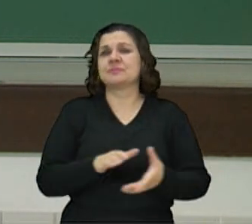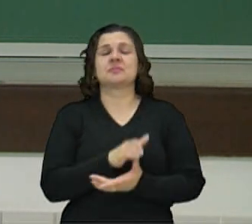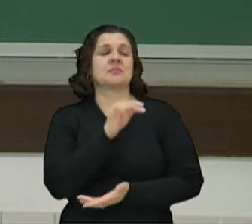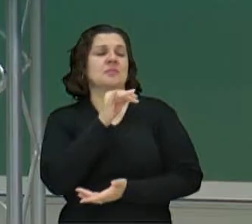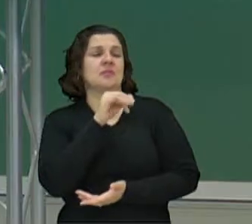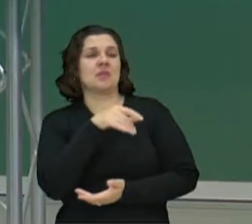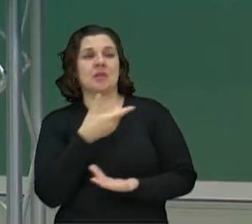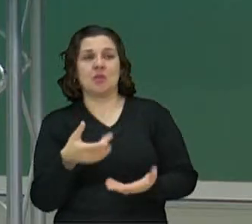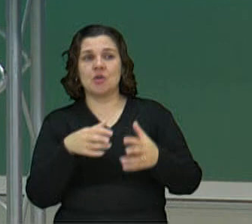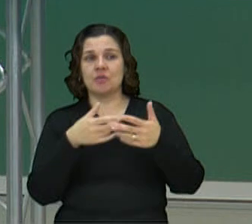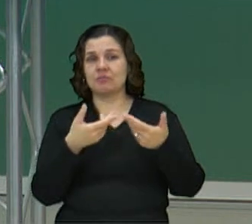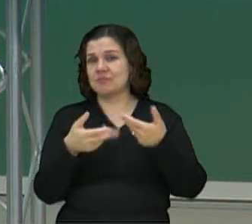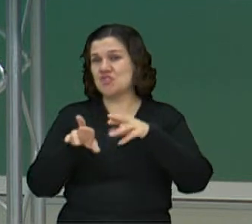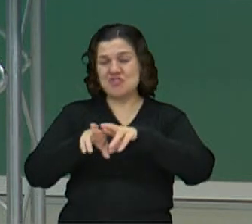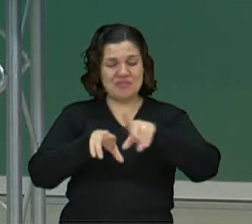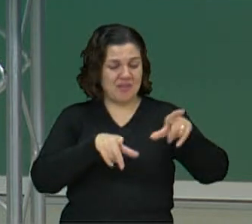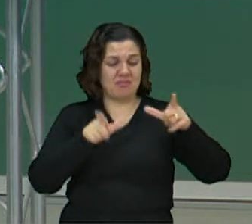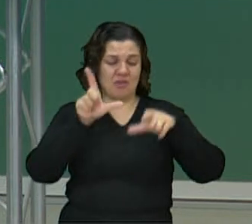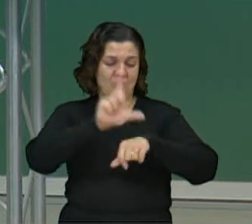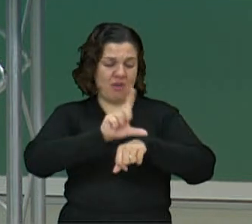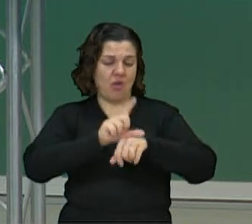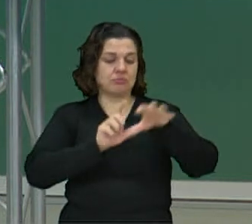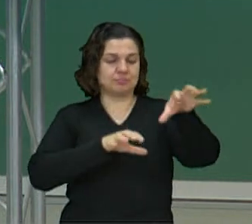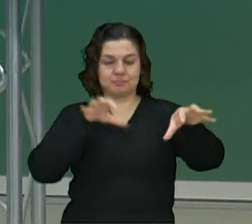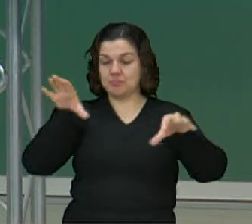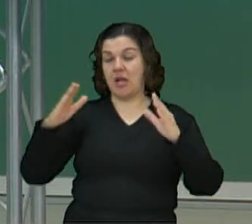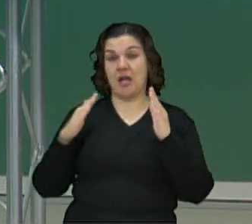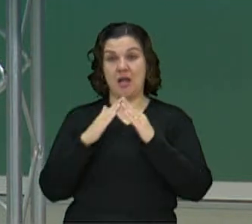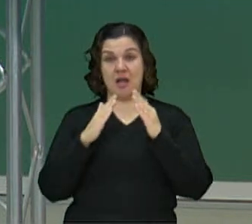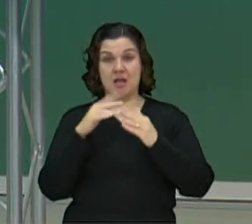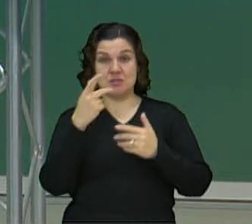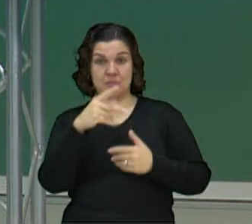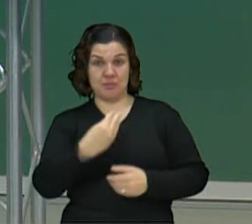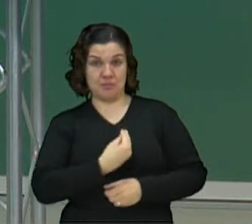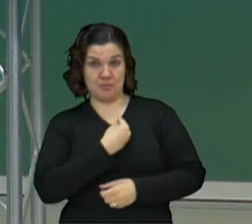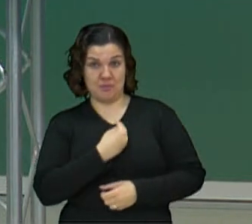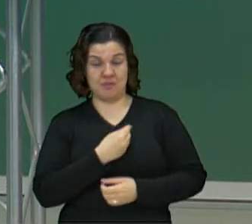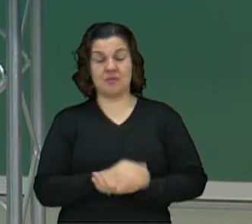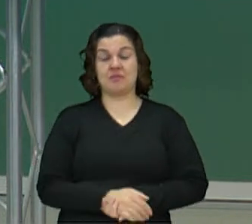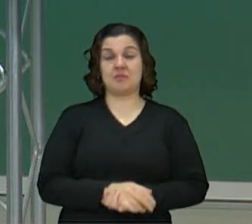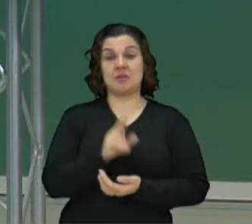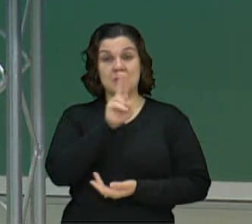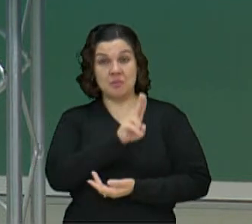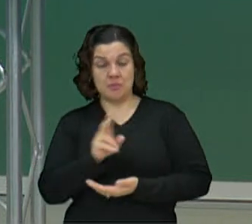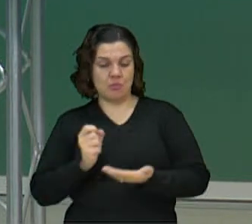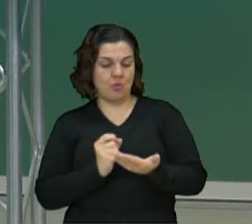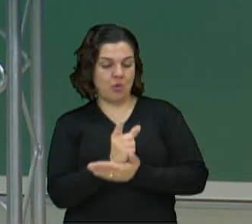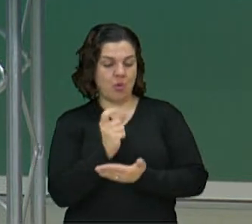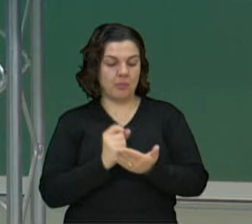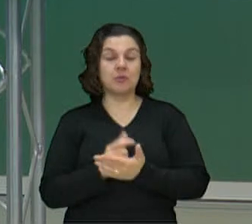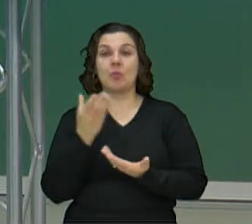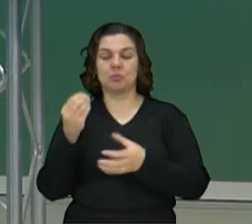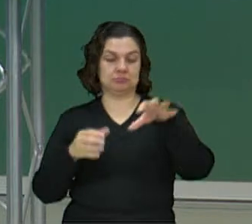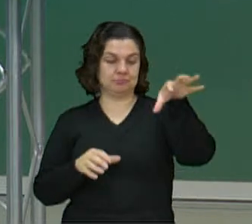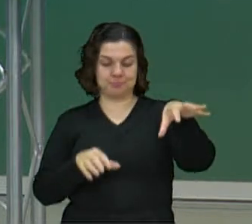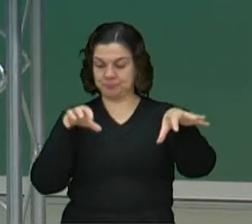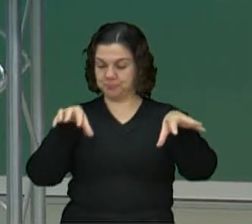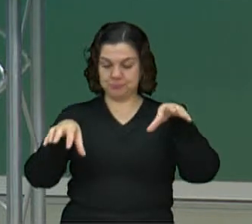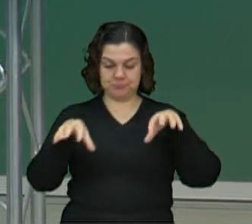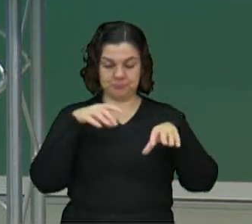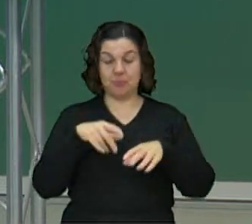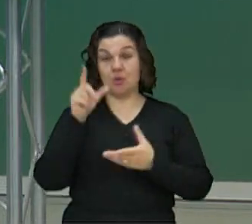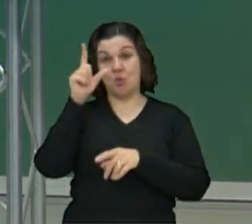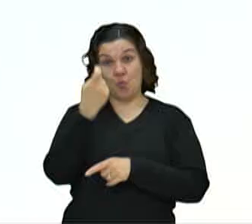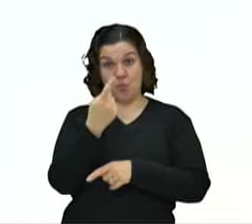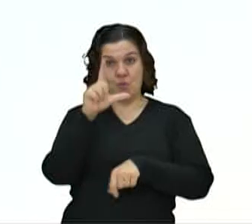e muitos itens diferenciados para uma casa, para a sua vida, para serem consumidos ali dentro. Muitos departamentos dentro de uma